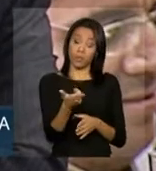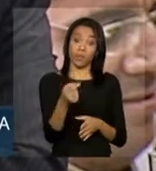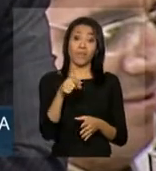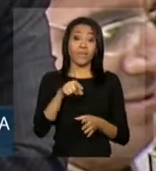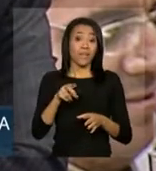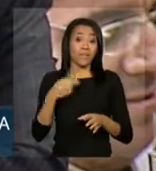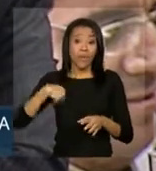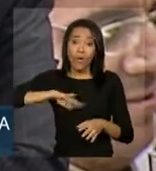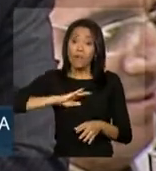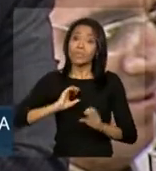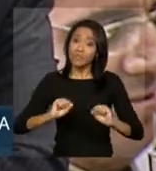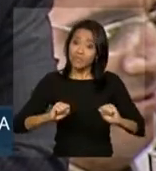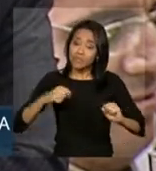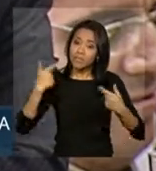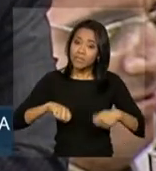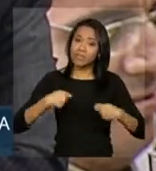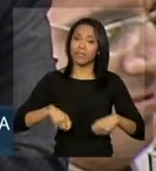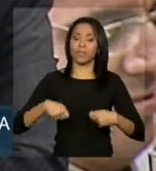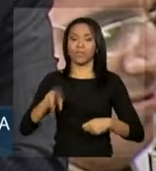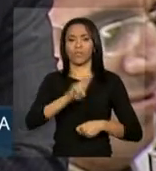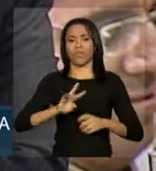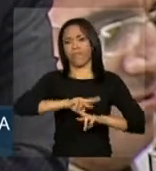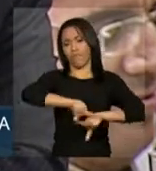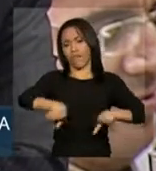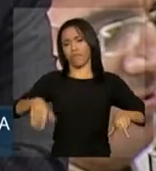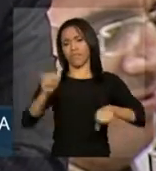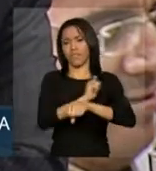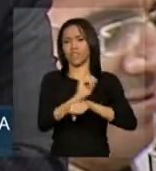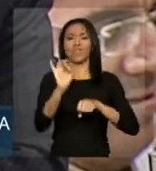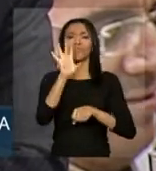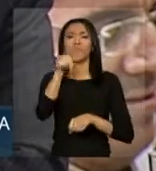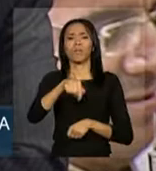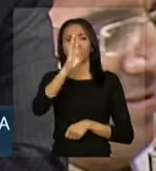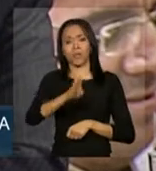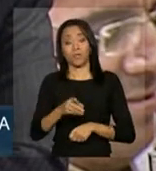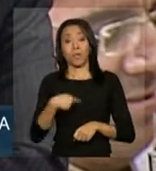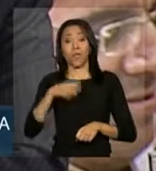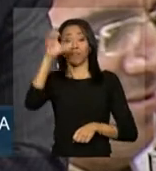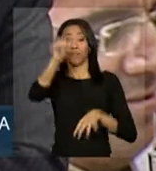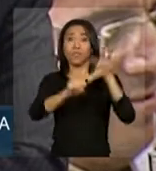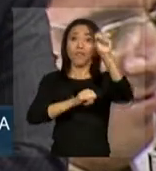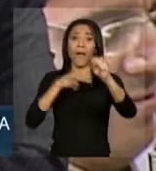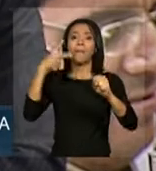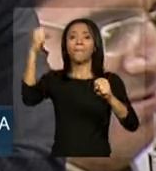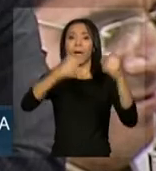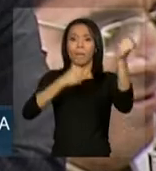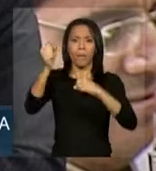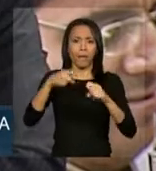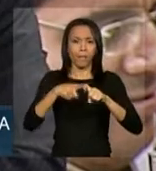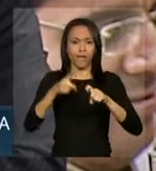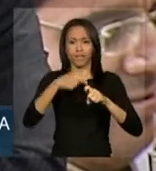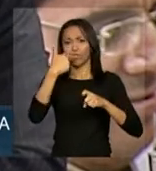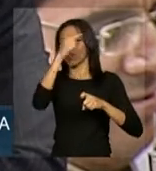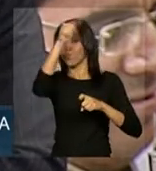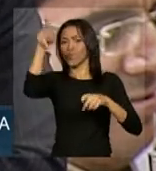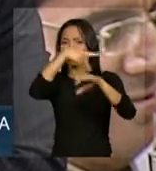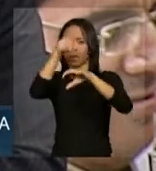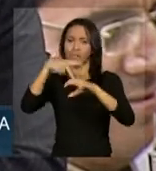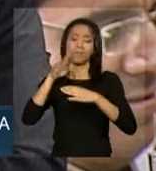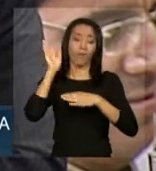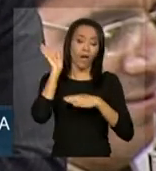as estratégias não só aqui no Brasil mas o buscar médicos de outros países para atender os milhões de